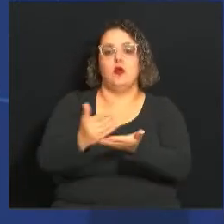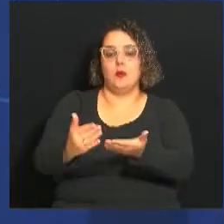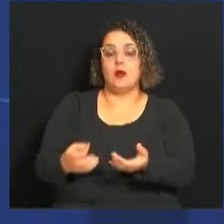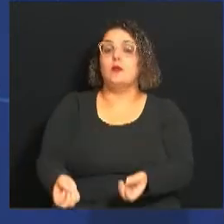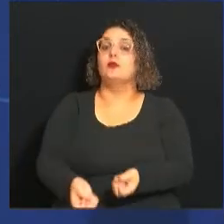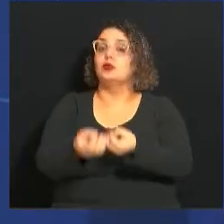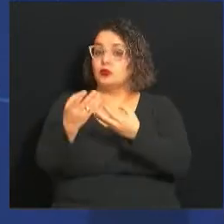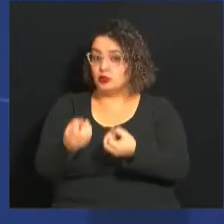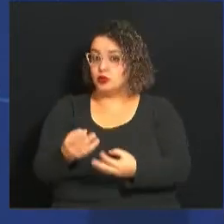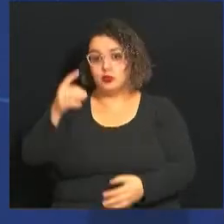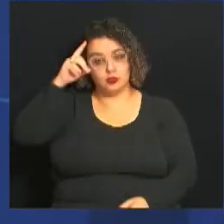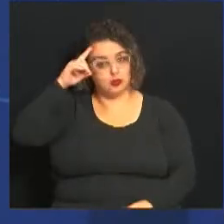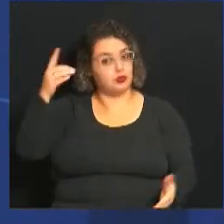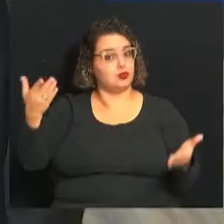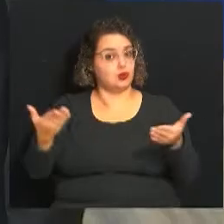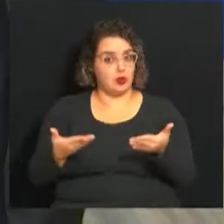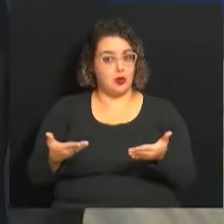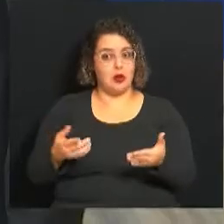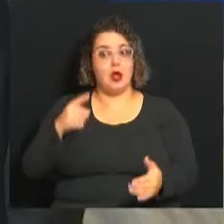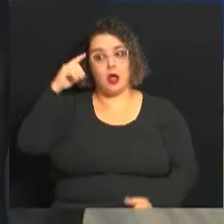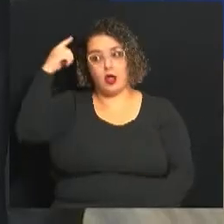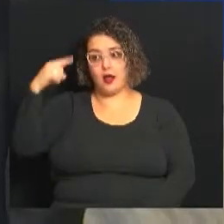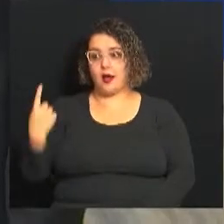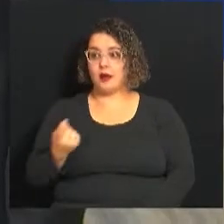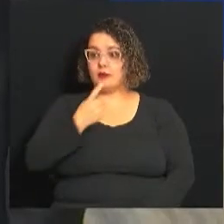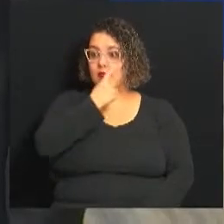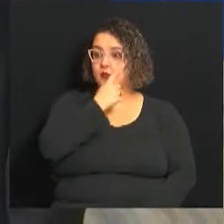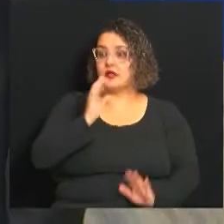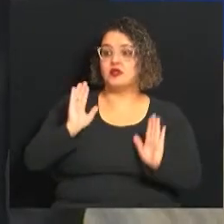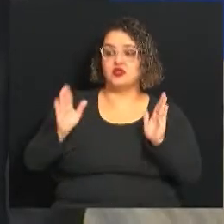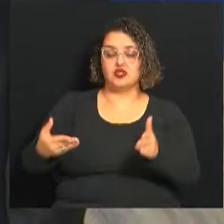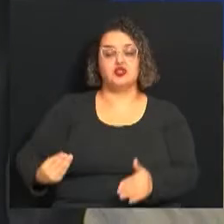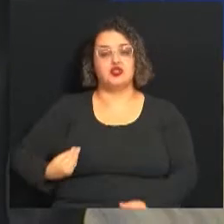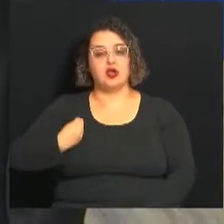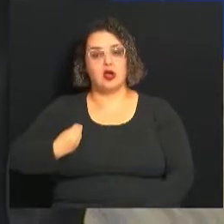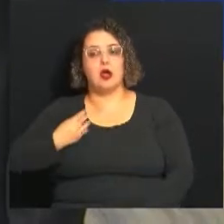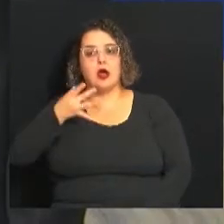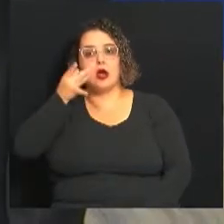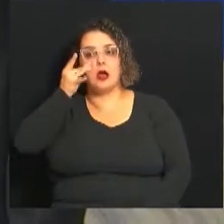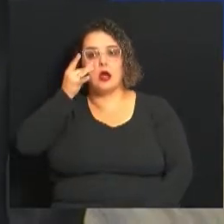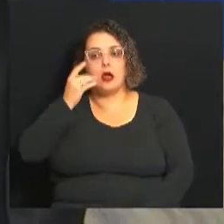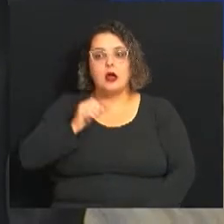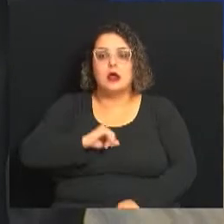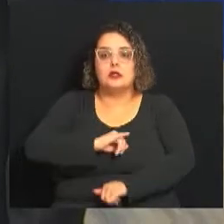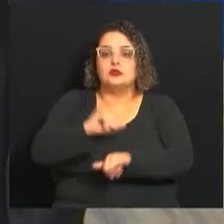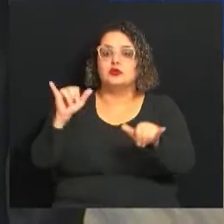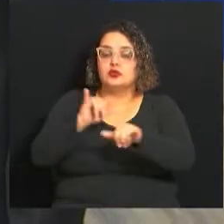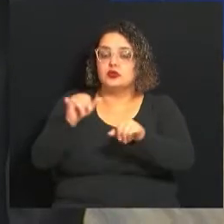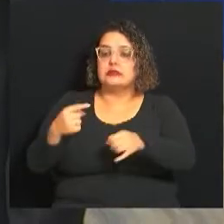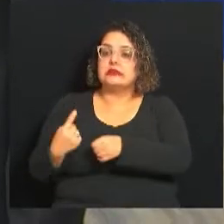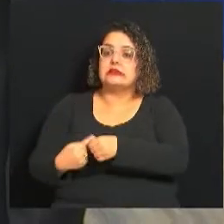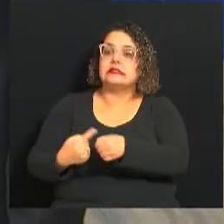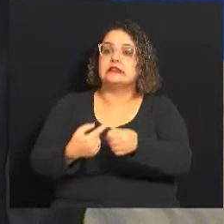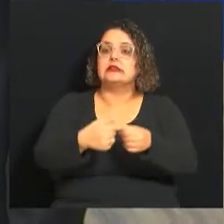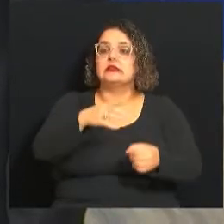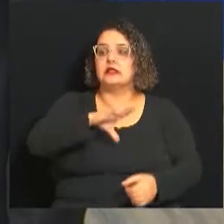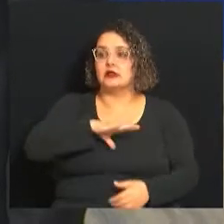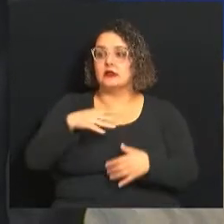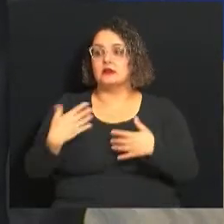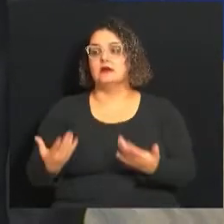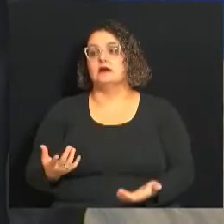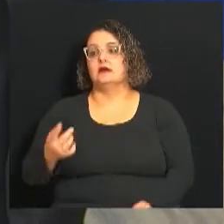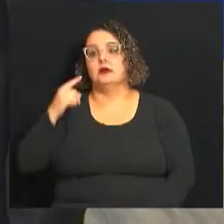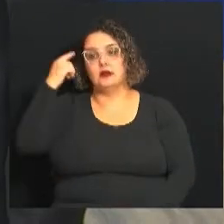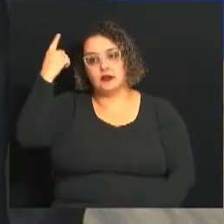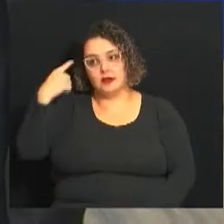no dia de hoje. A Mirna Briola já está aqui nos nossos estúdios, porque agora é hora das notícias da metrópole de Campinas. A Mirna aqui é